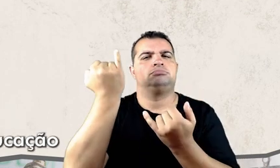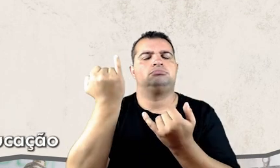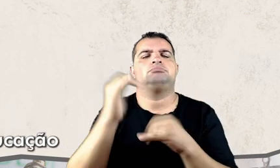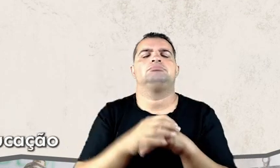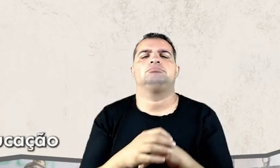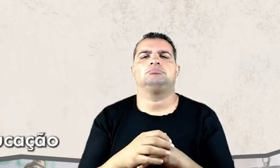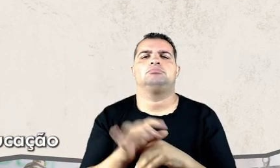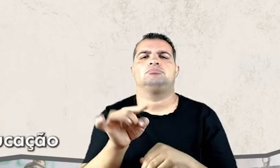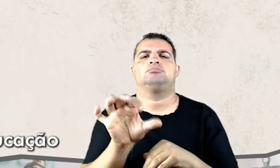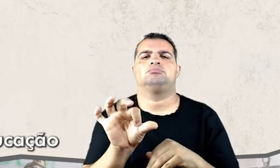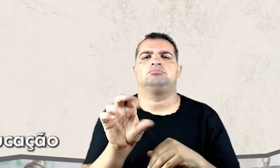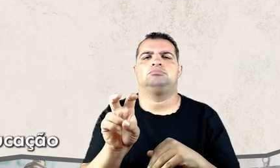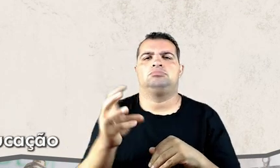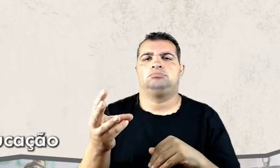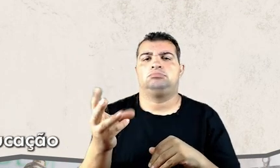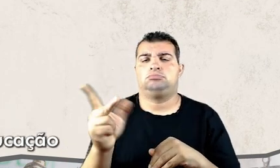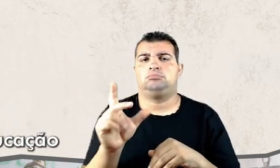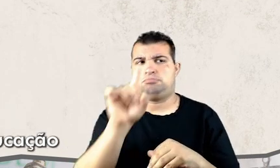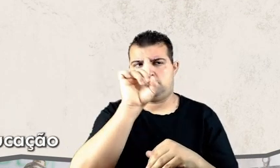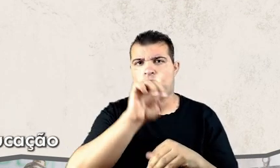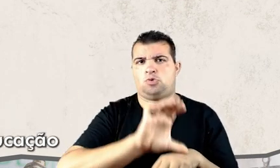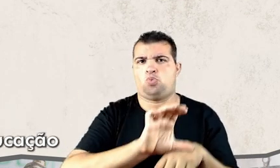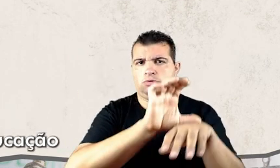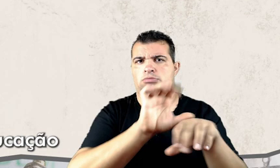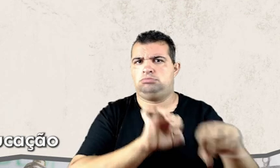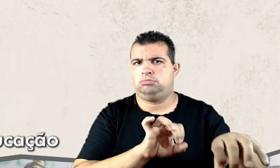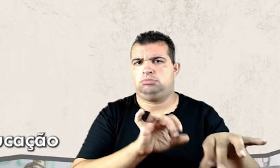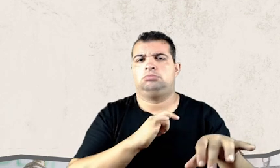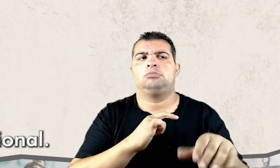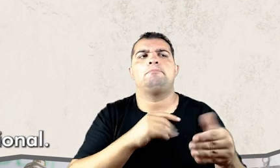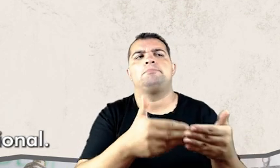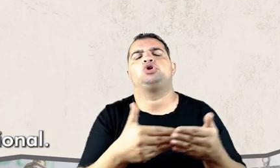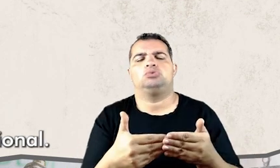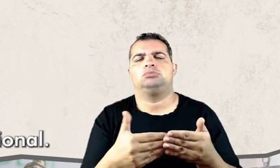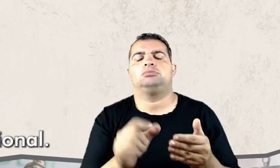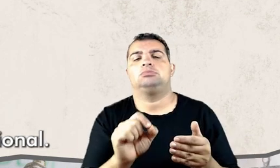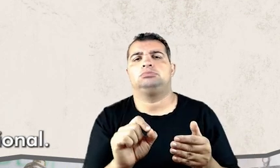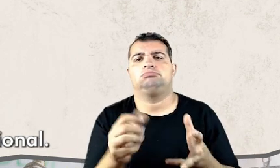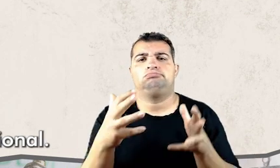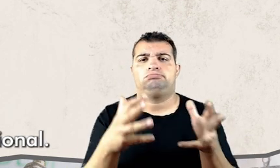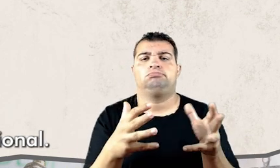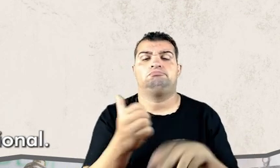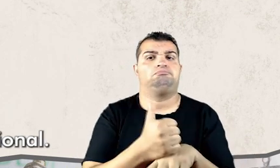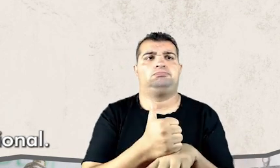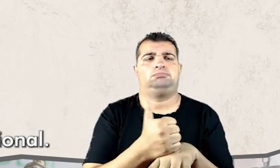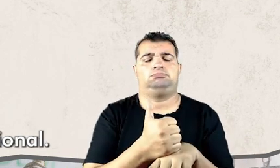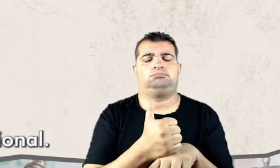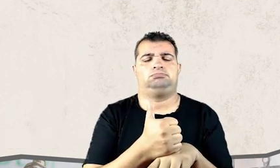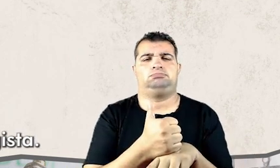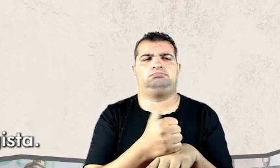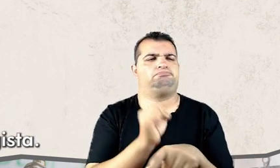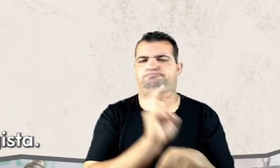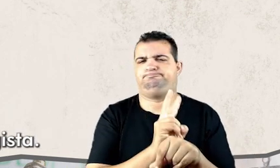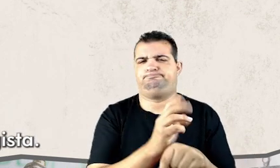interessante. É de 53... que eles mandam para o Conselho Nacional de Educação um pedido para virar um